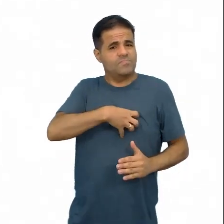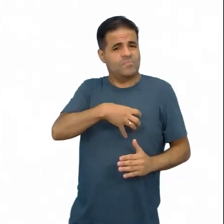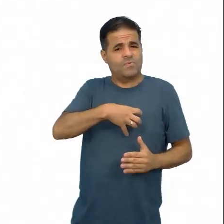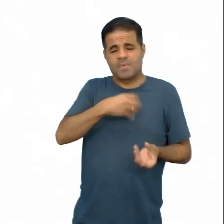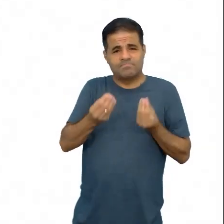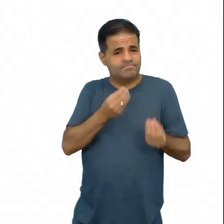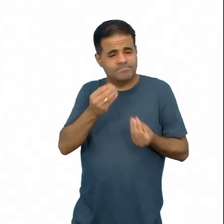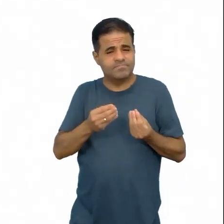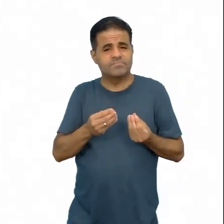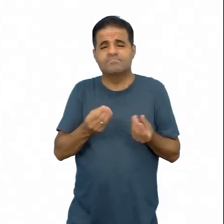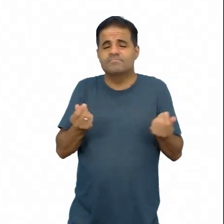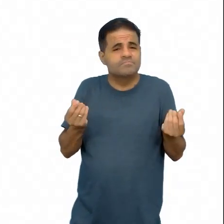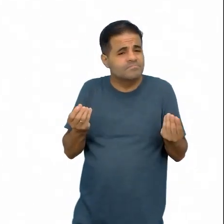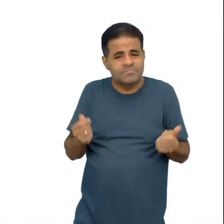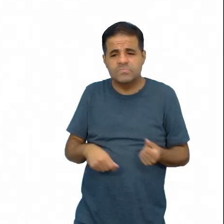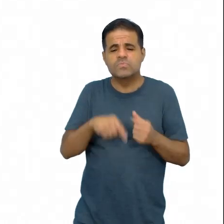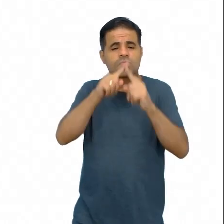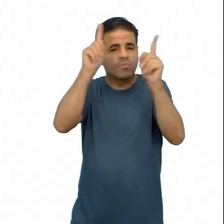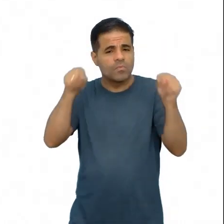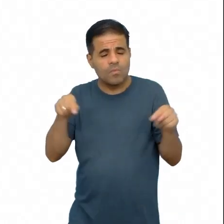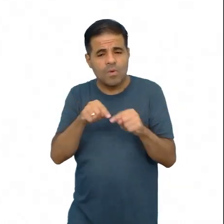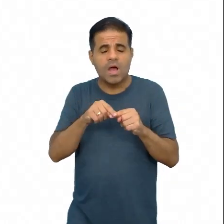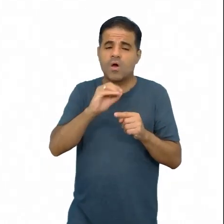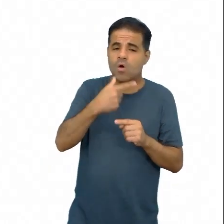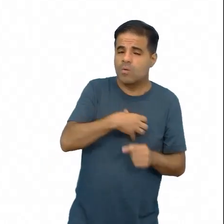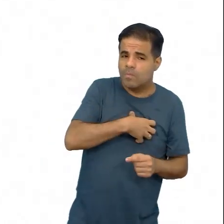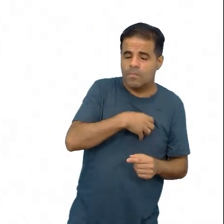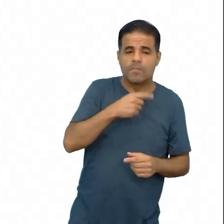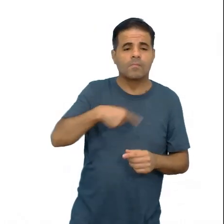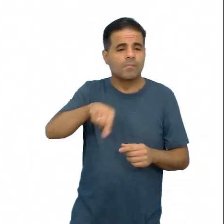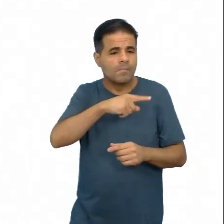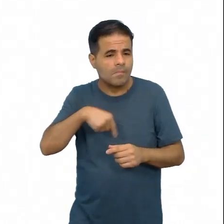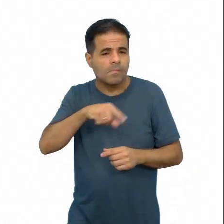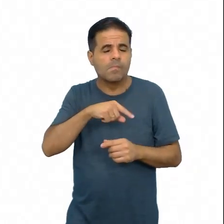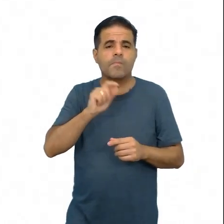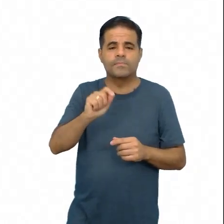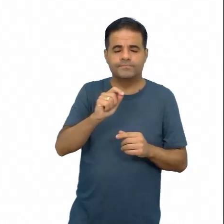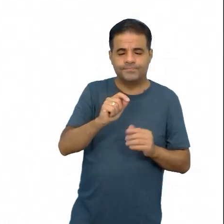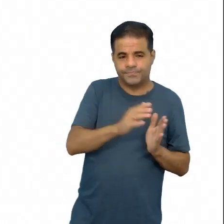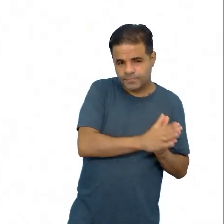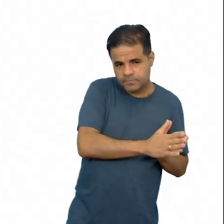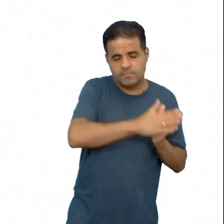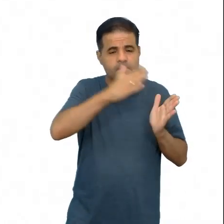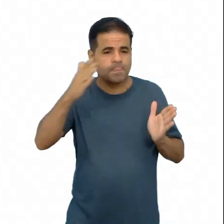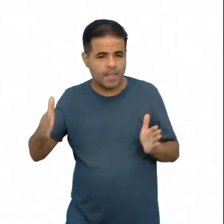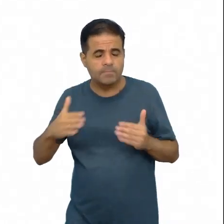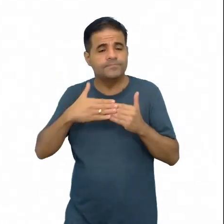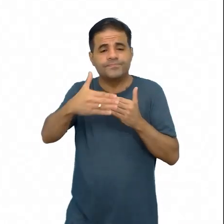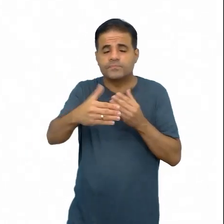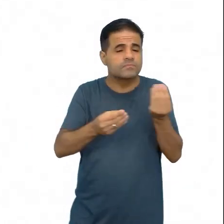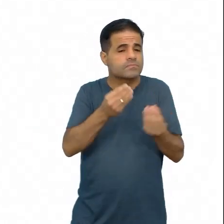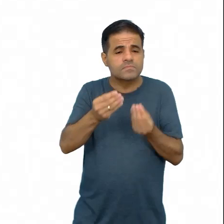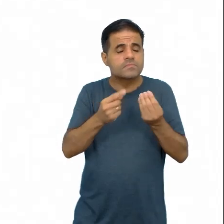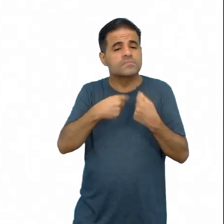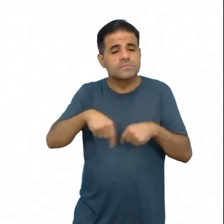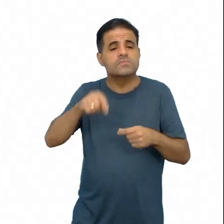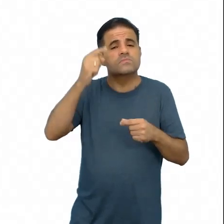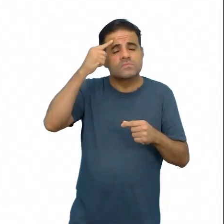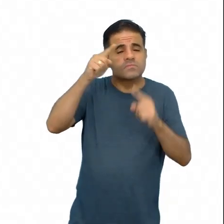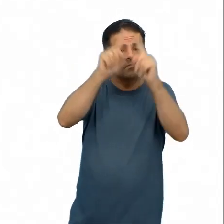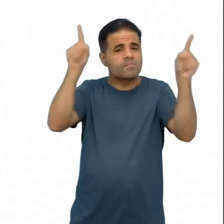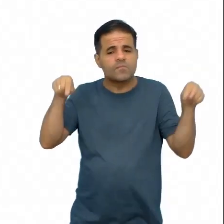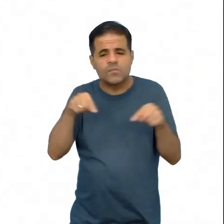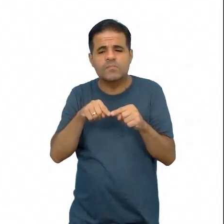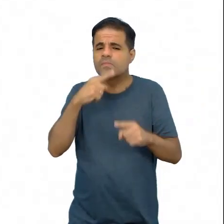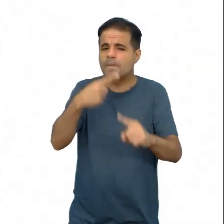que quadrangular? Porque ou é de quadrado, ou o formato para nós de, vamos supor, no caso aí, para nós de retângulos. Qual